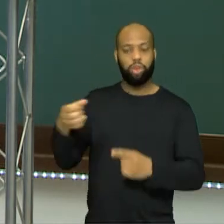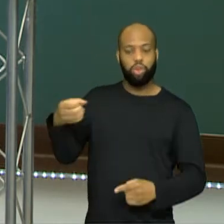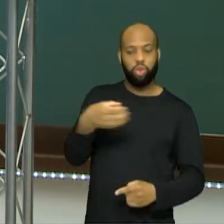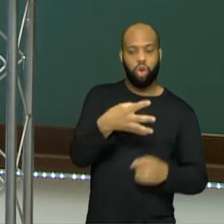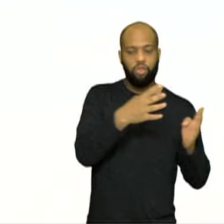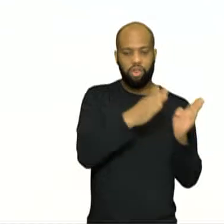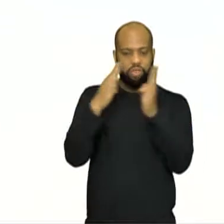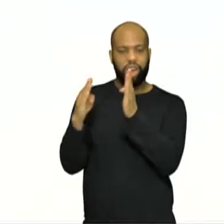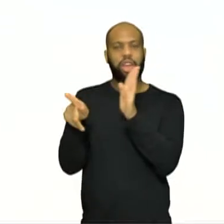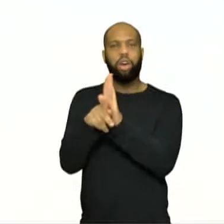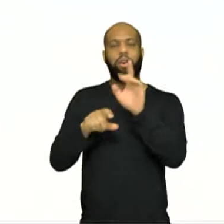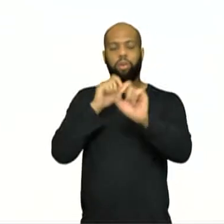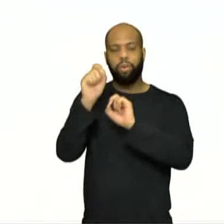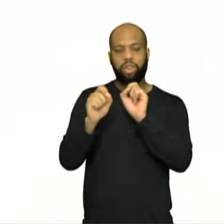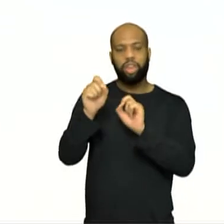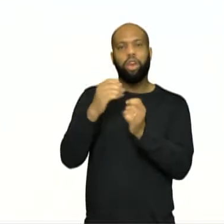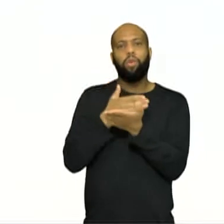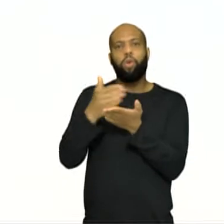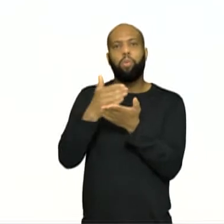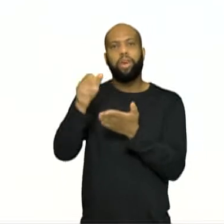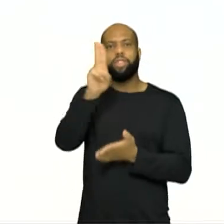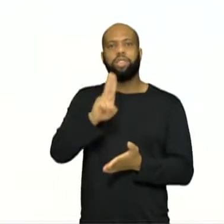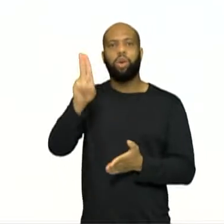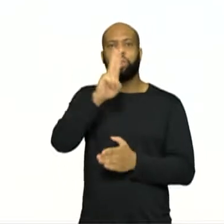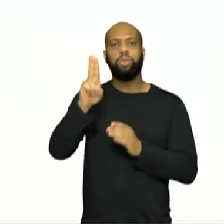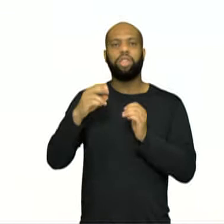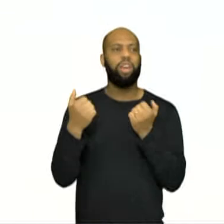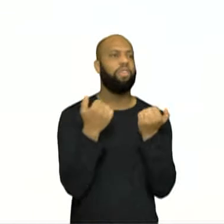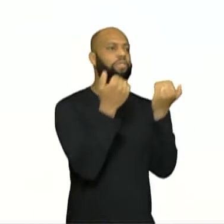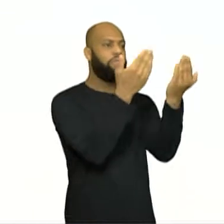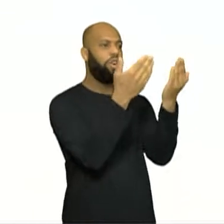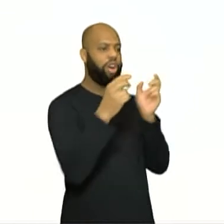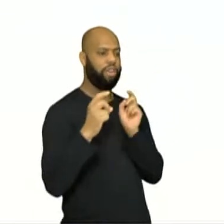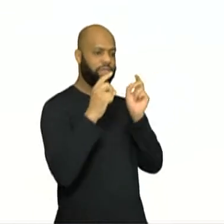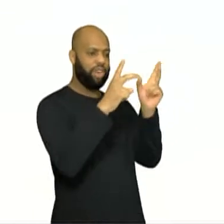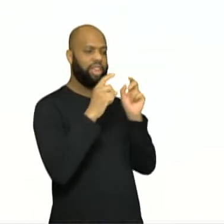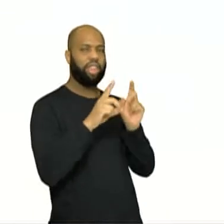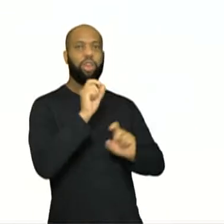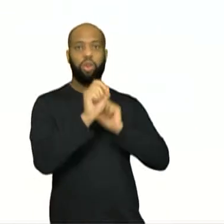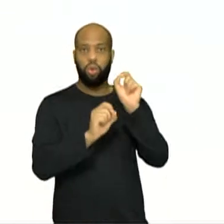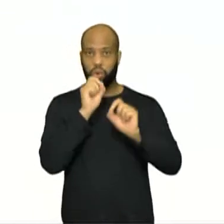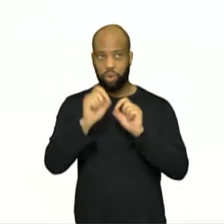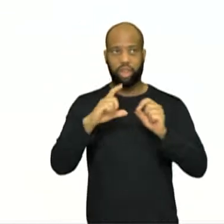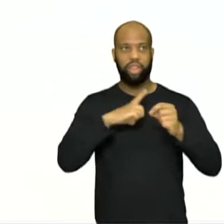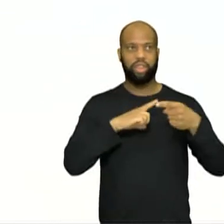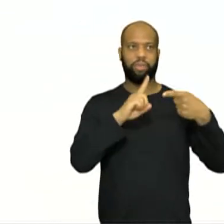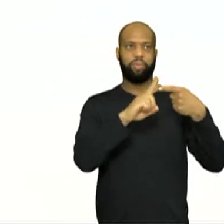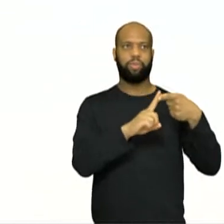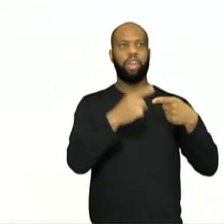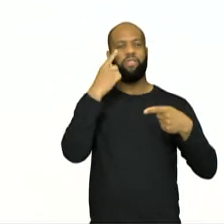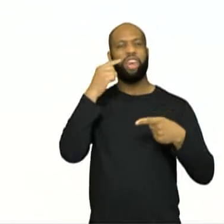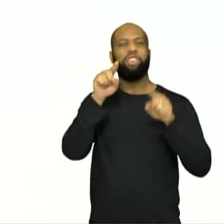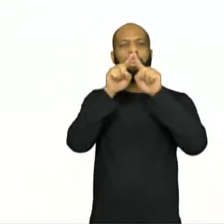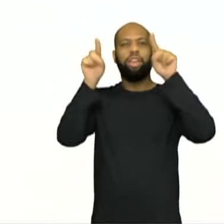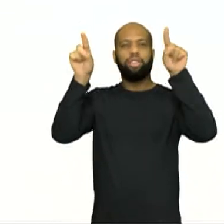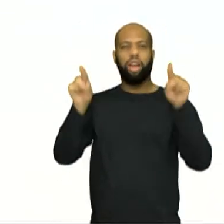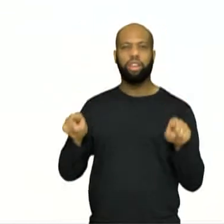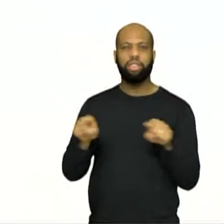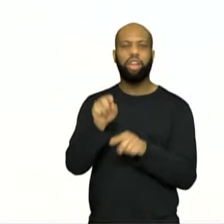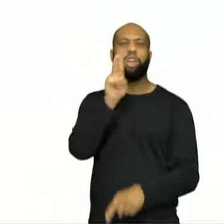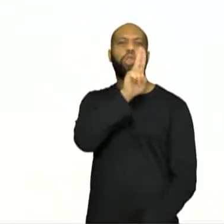fase dessa implementação do mercado externo. São eles Filipinas, Indonésia, Malásia,